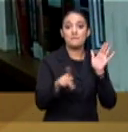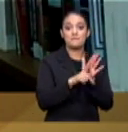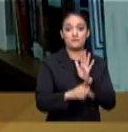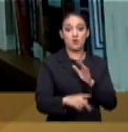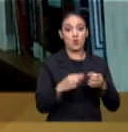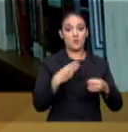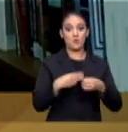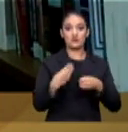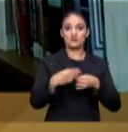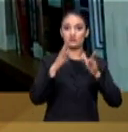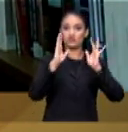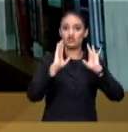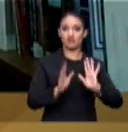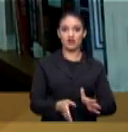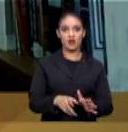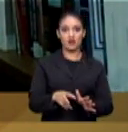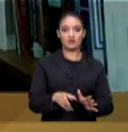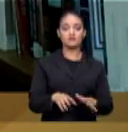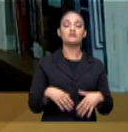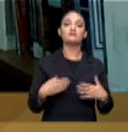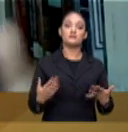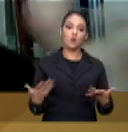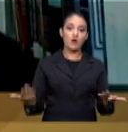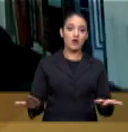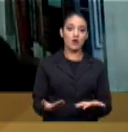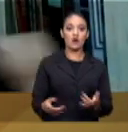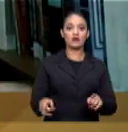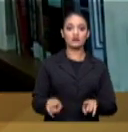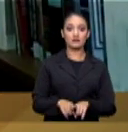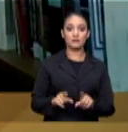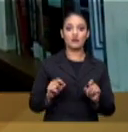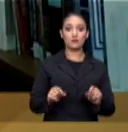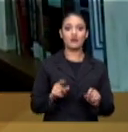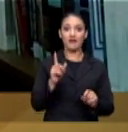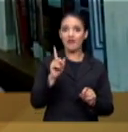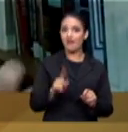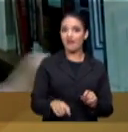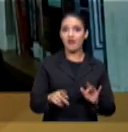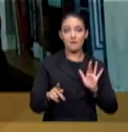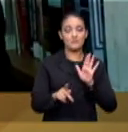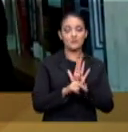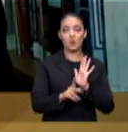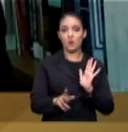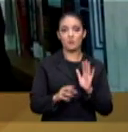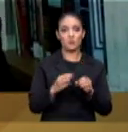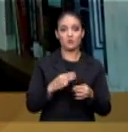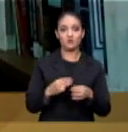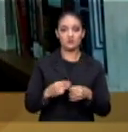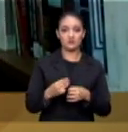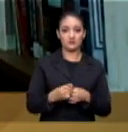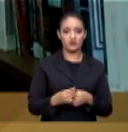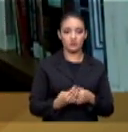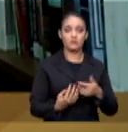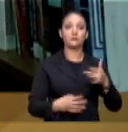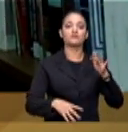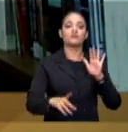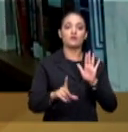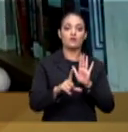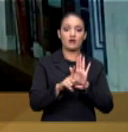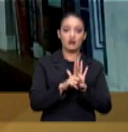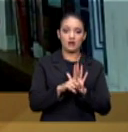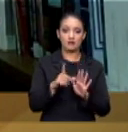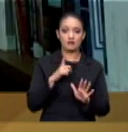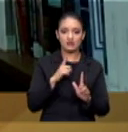dos municípios. E aqui também, trata-se de titularidade própria dos municípios. A legislação que